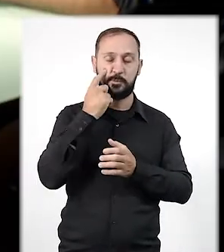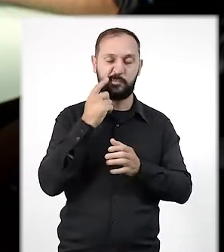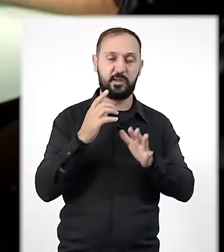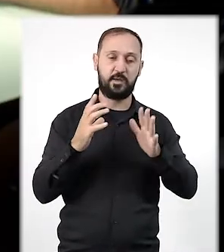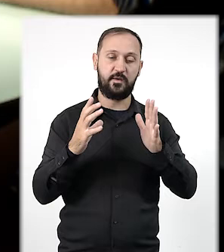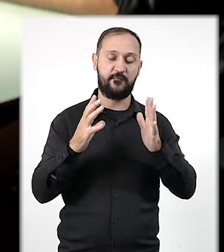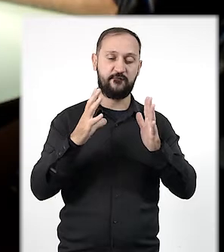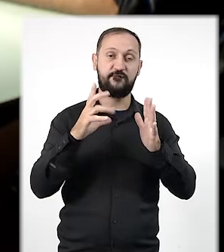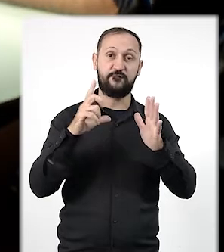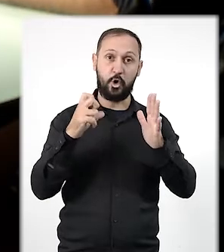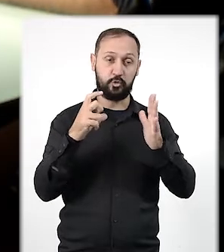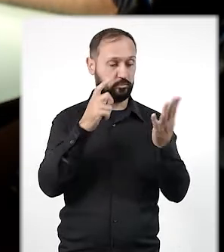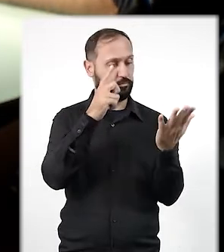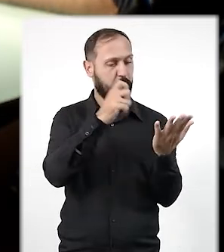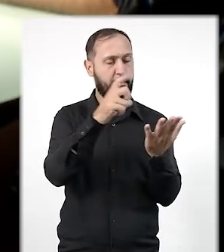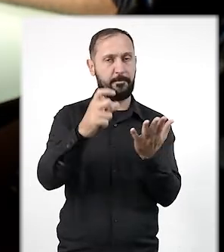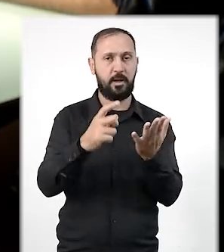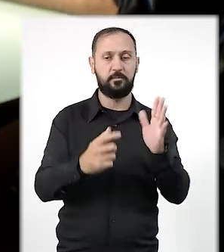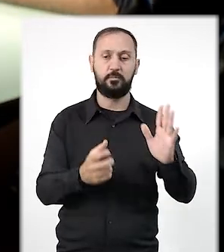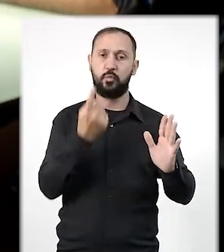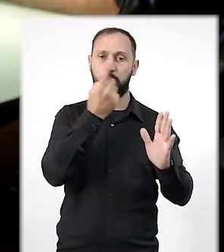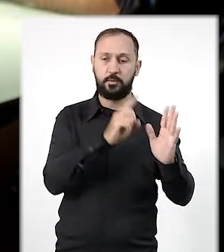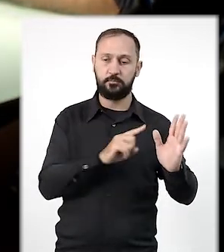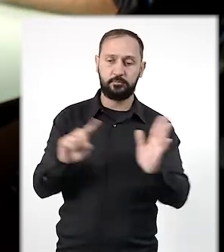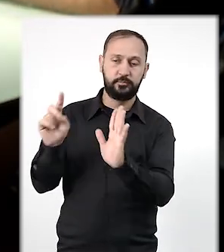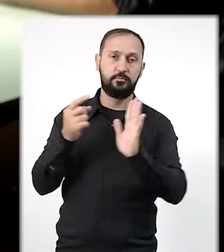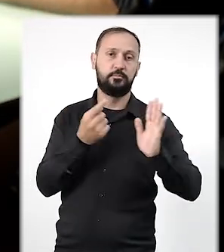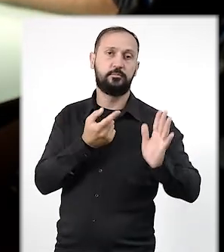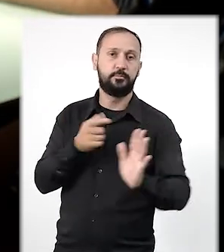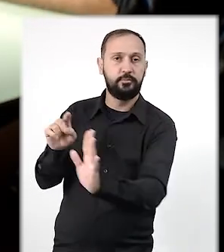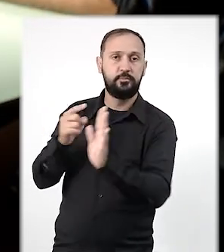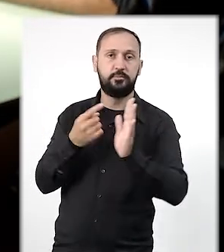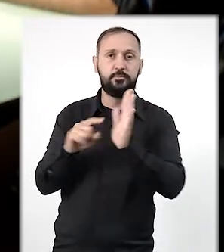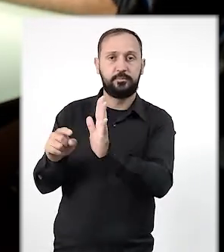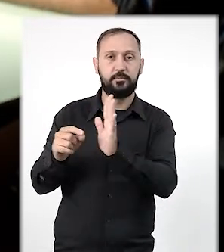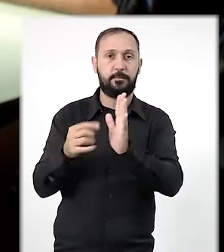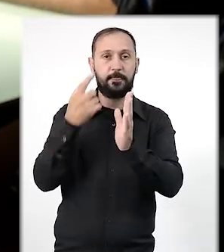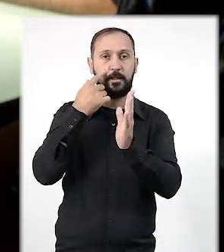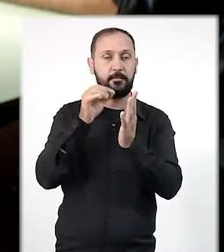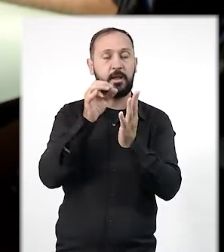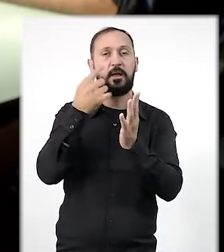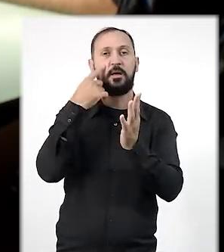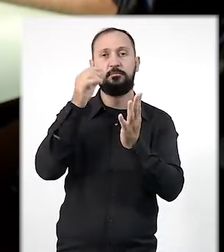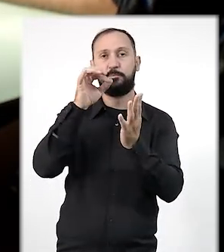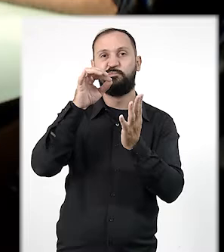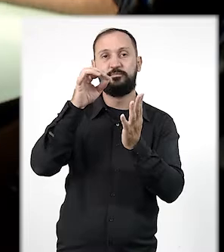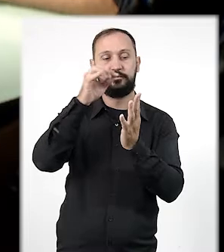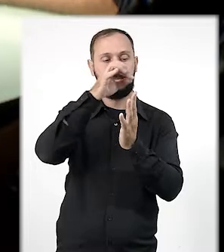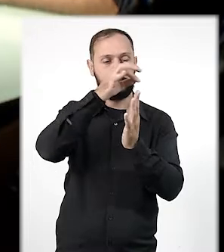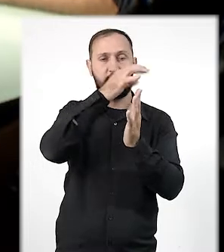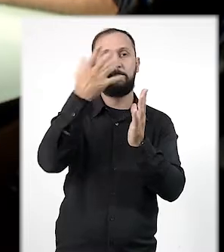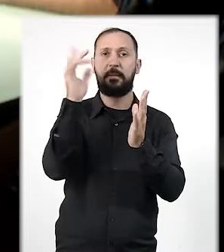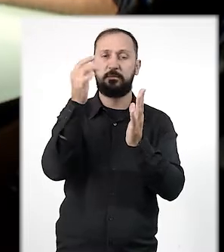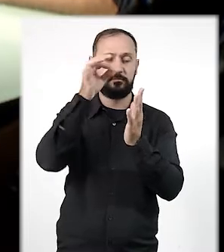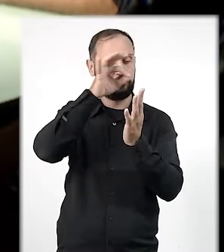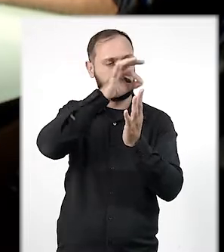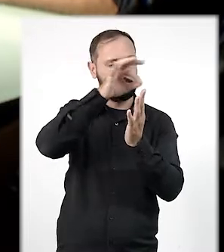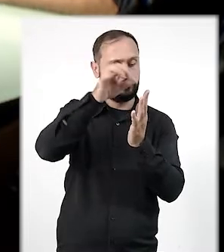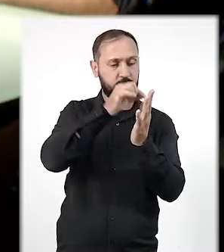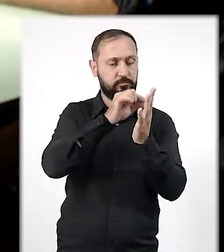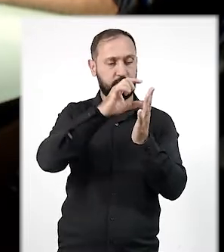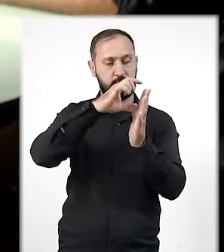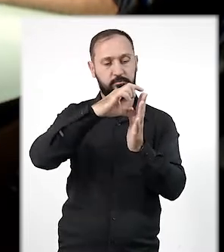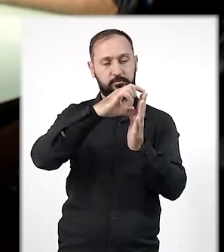as fotografias, uma por uma, mão por mão, e você faz a medida com uma régua digital, de forma manual,